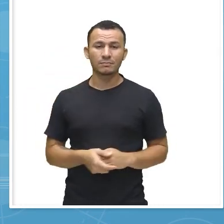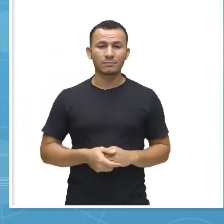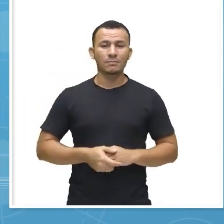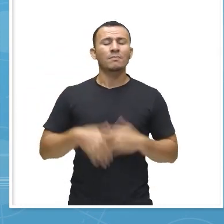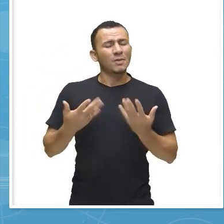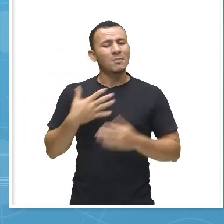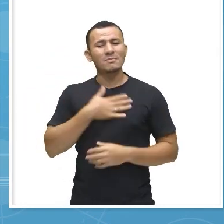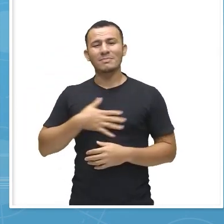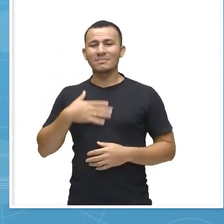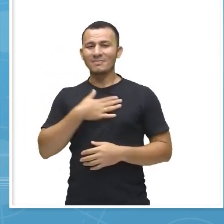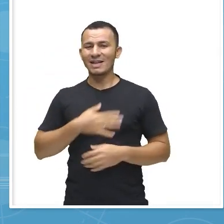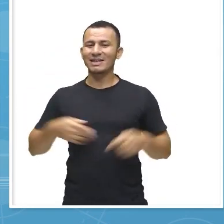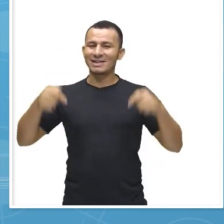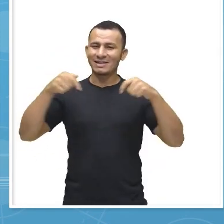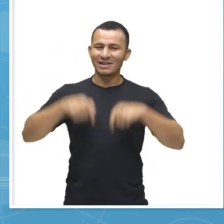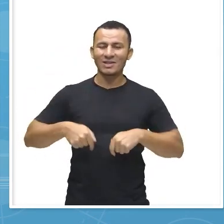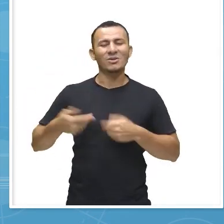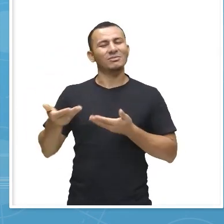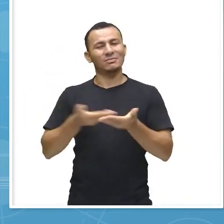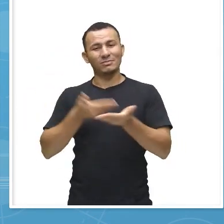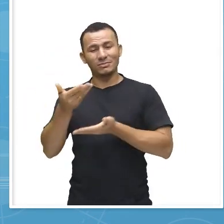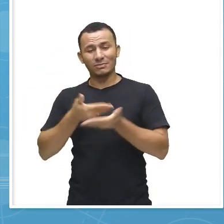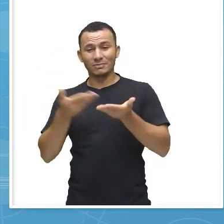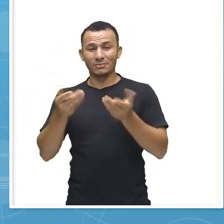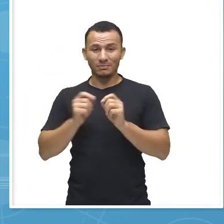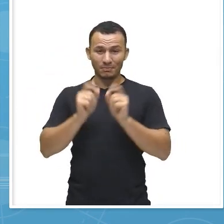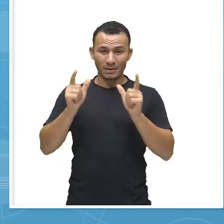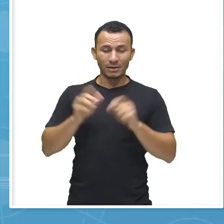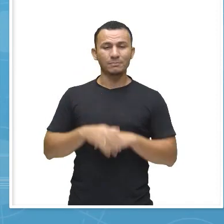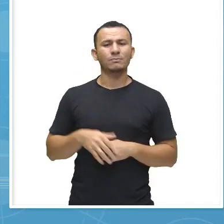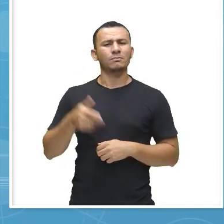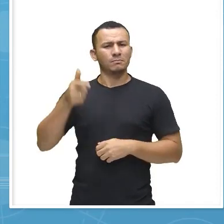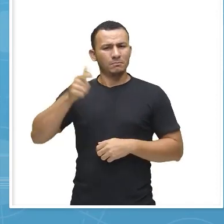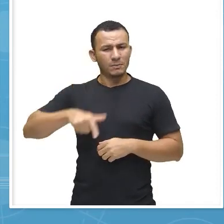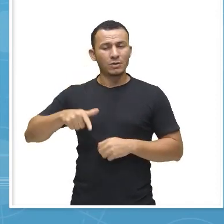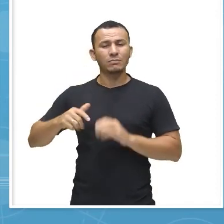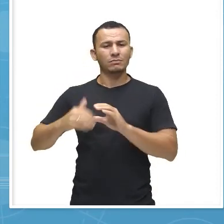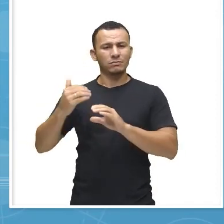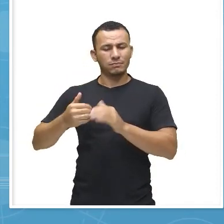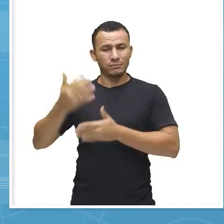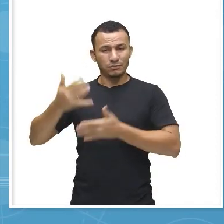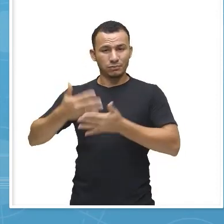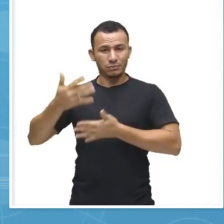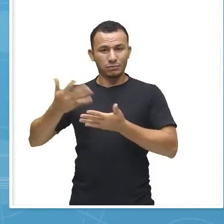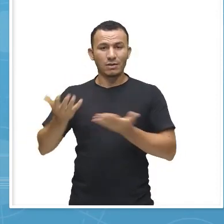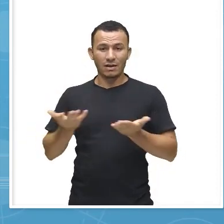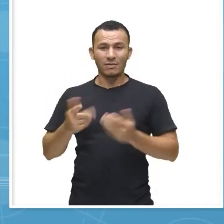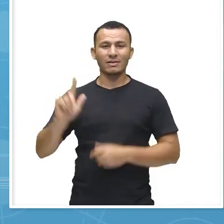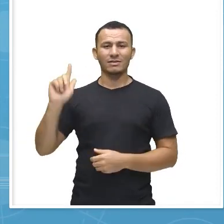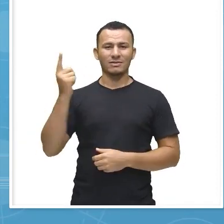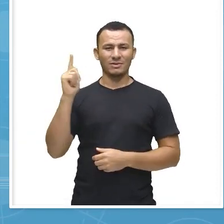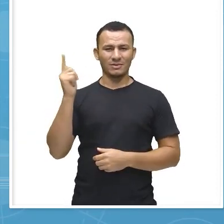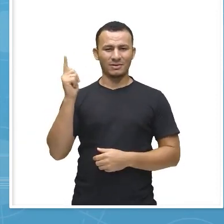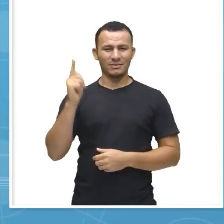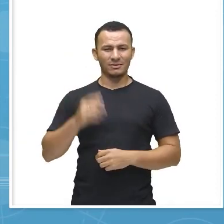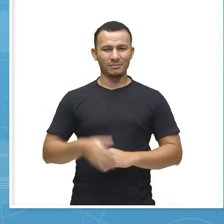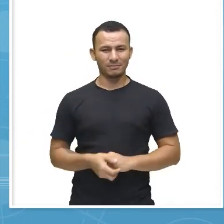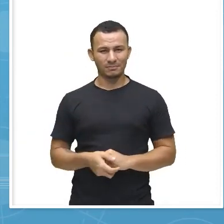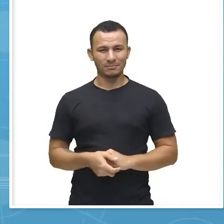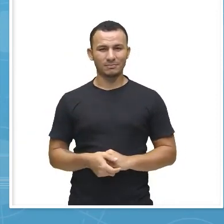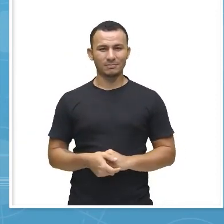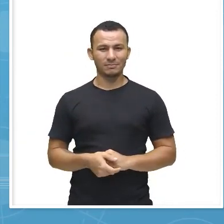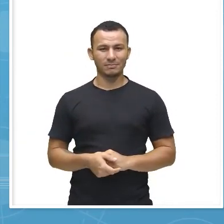foi um prazer estar com vocês essa manhã. Continue aí nos nossos alunos do 9º ano que nós vamos com Geografia com a professora Juliana.